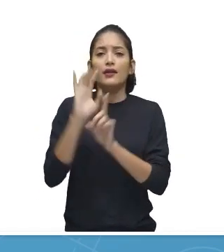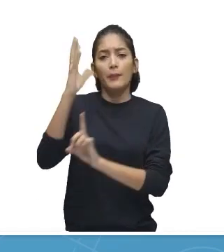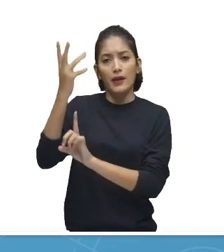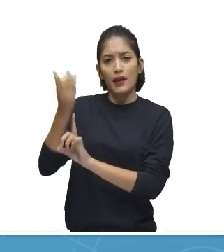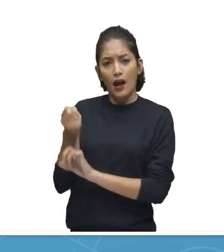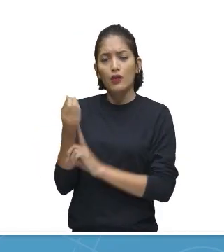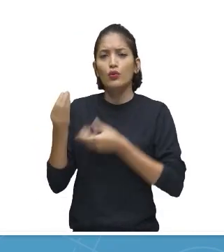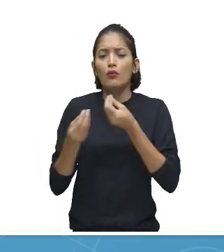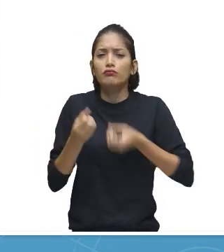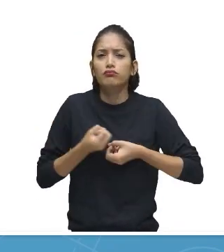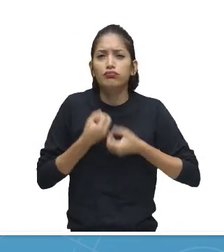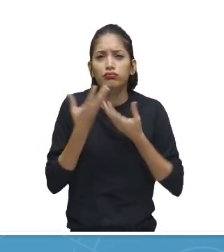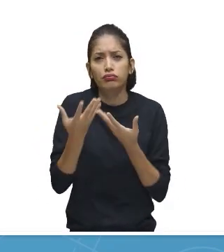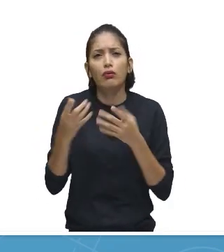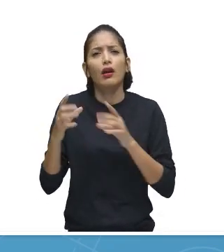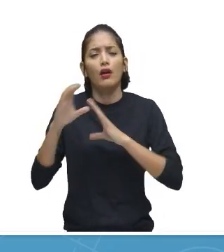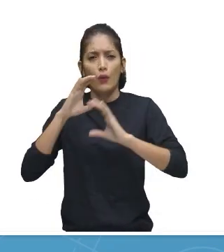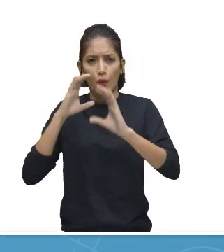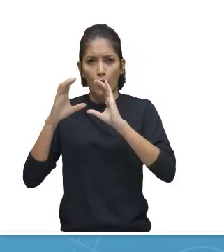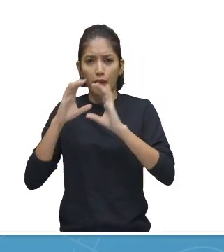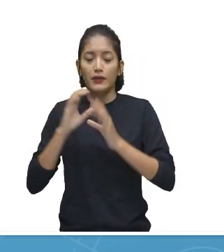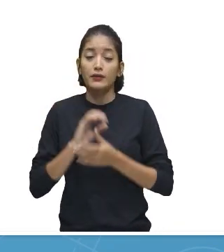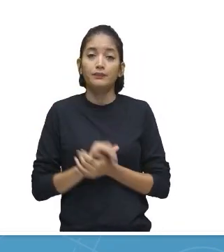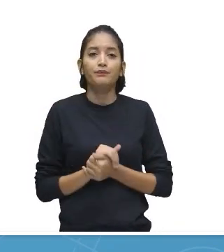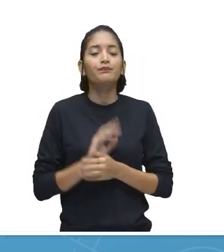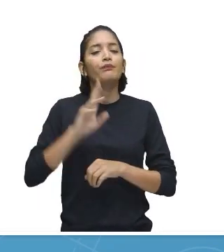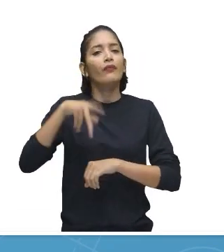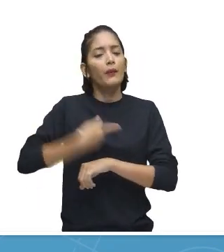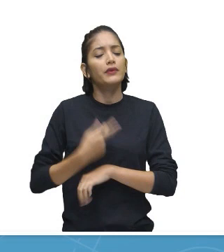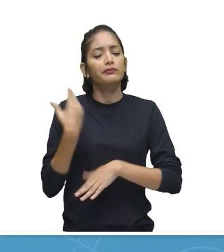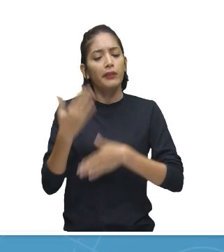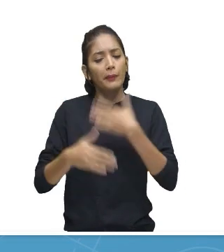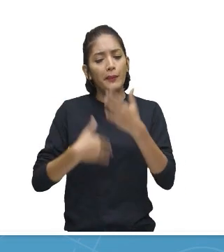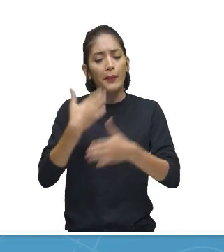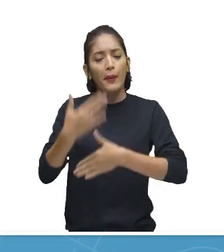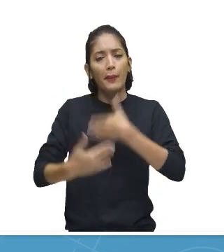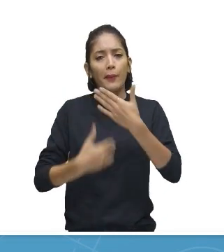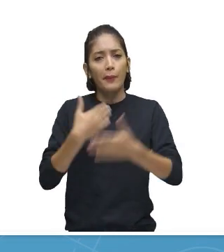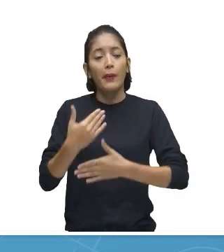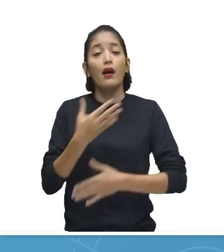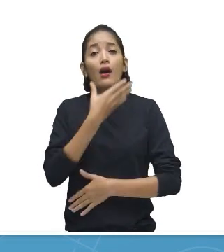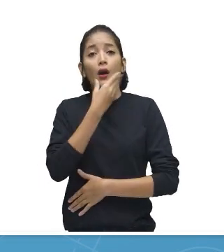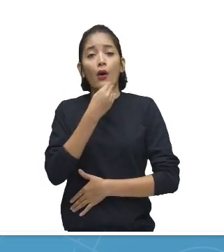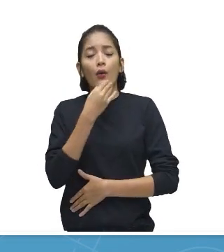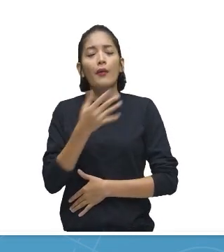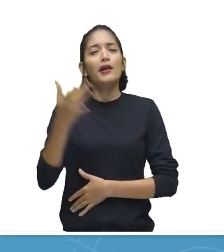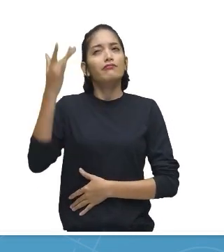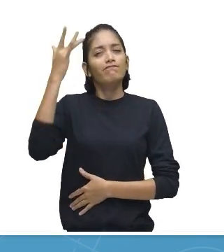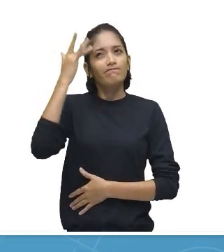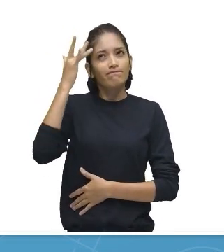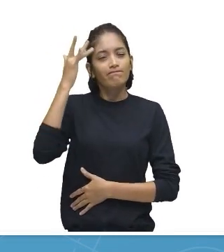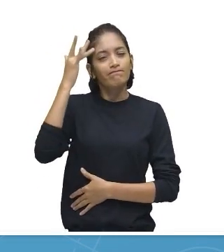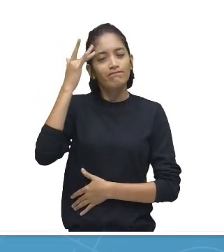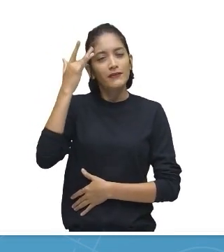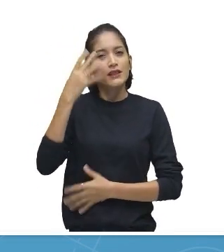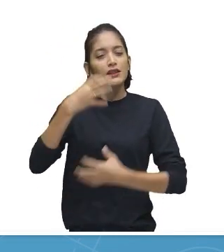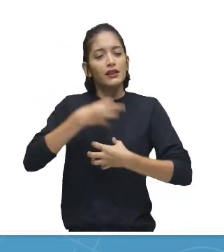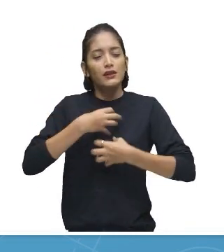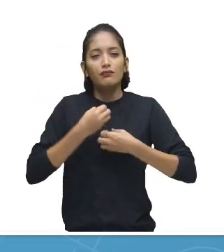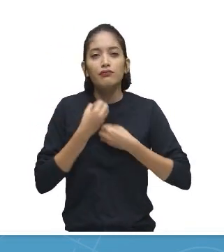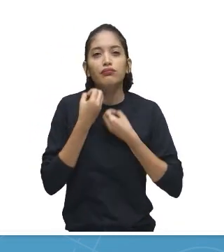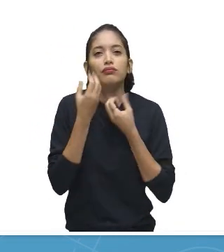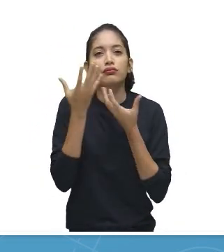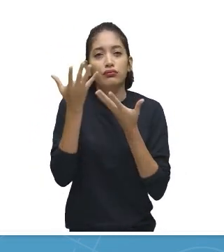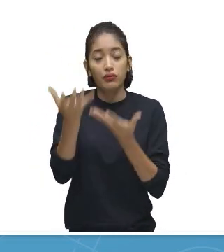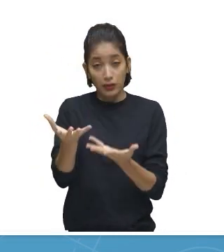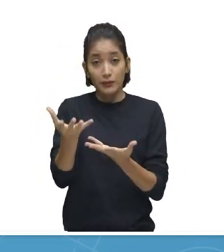comunicação. Depois de um longo processo, o homem conseguiu amadurecer a sua maneira de se expressar,